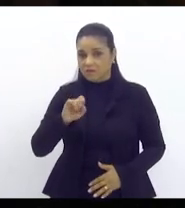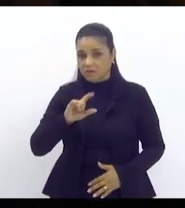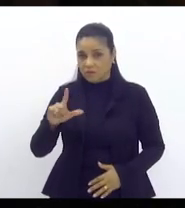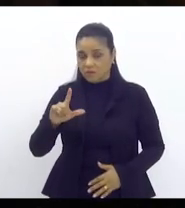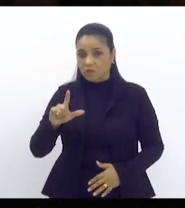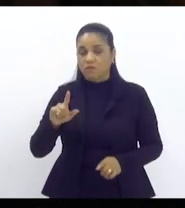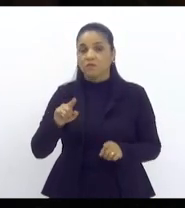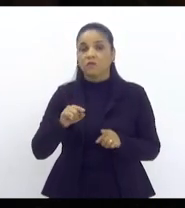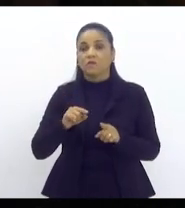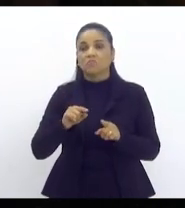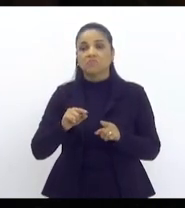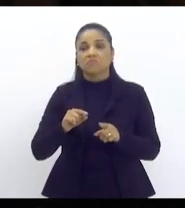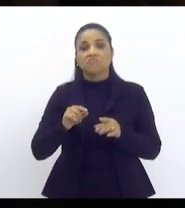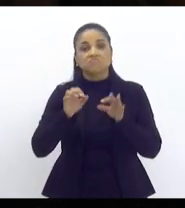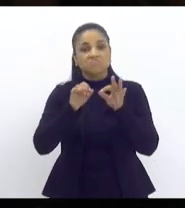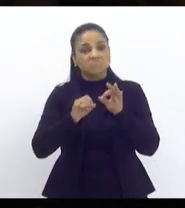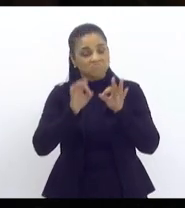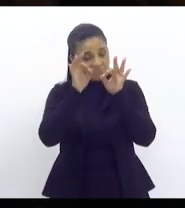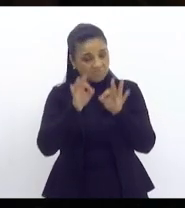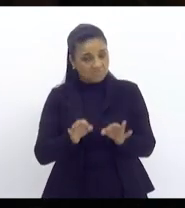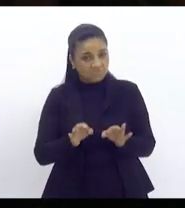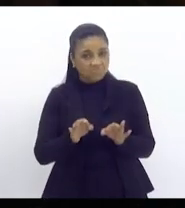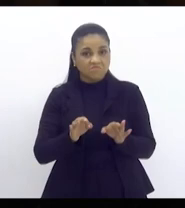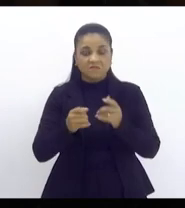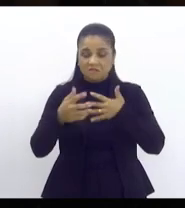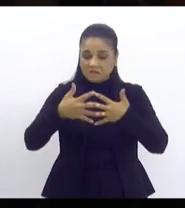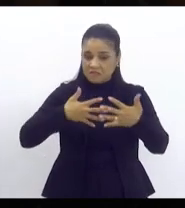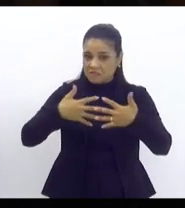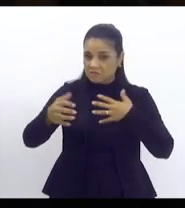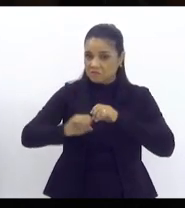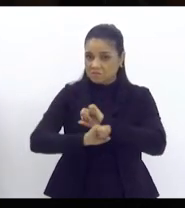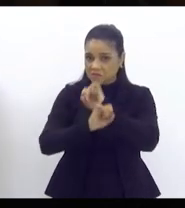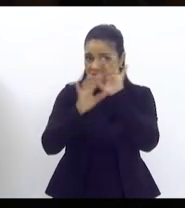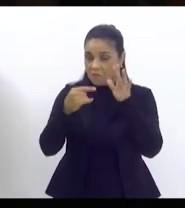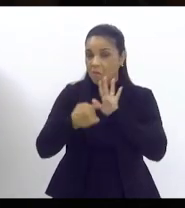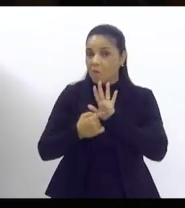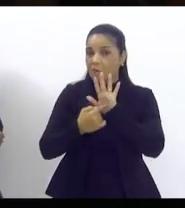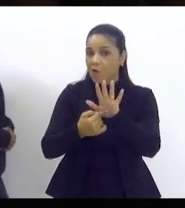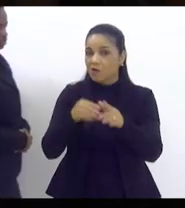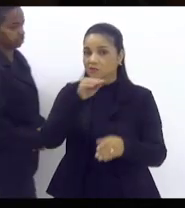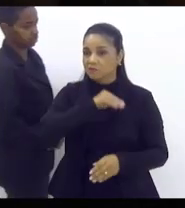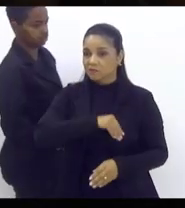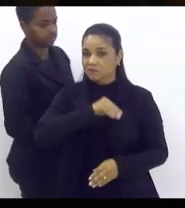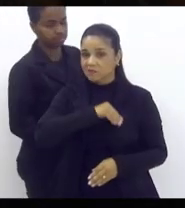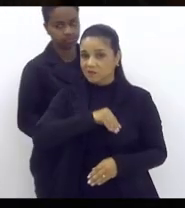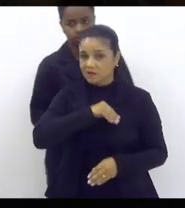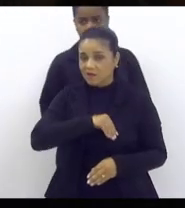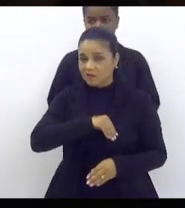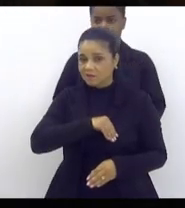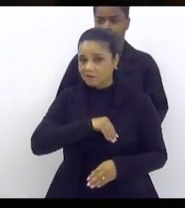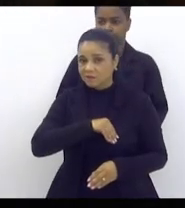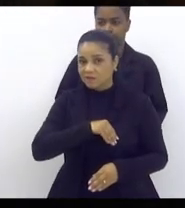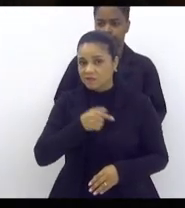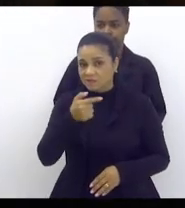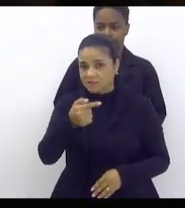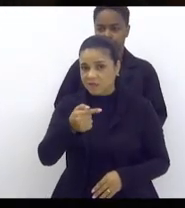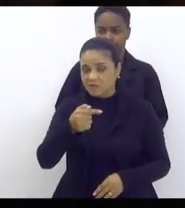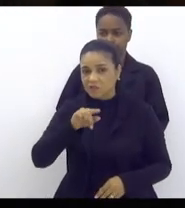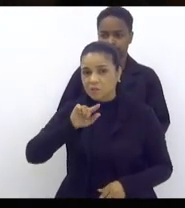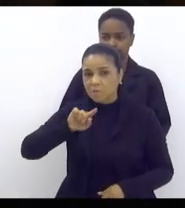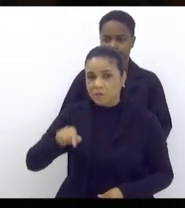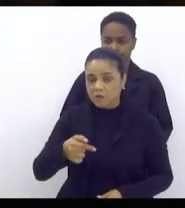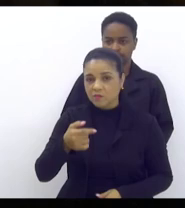forma muito didática e transparente, mostra que o nosso salário médio é de